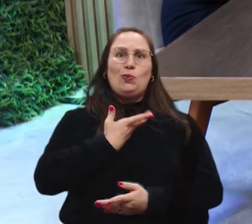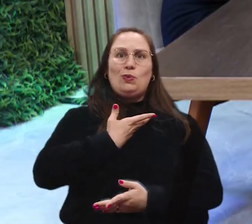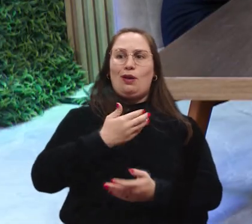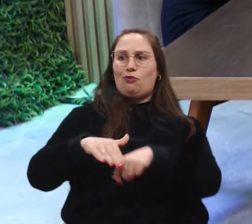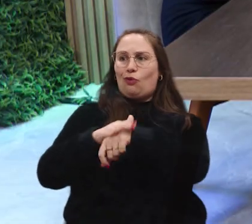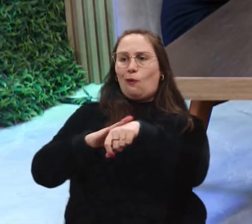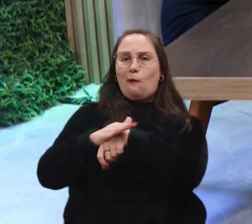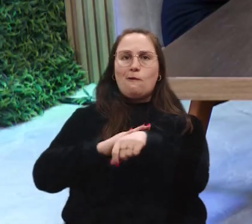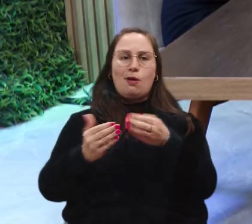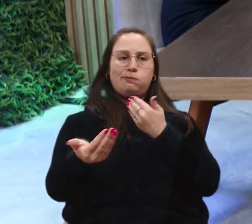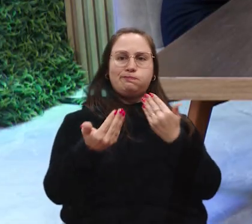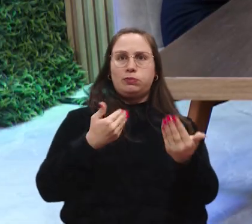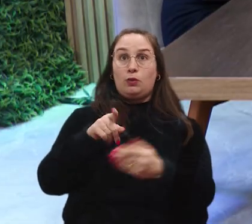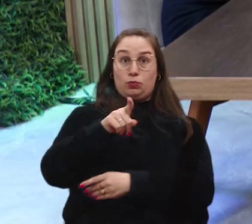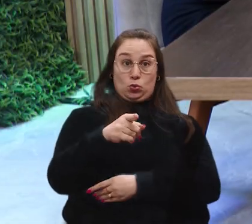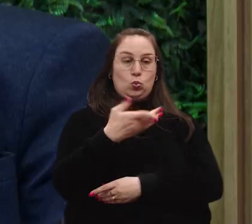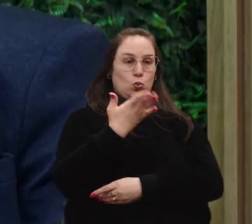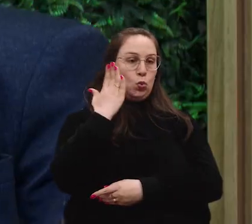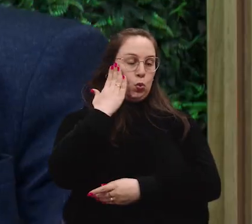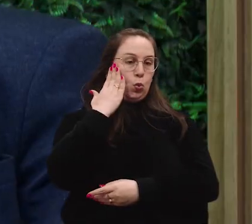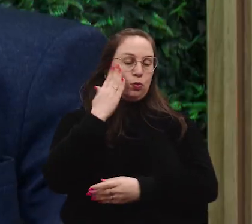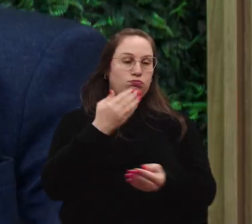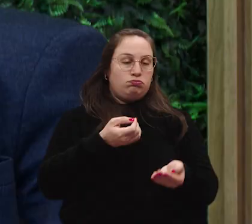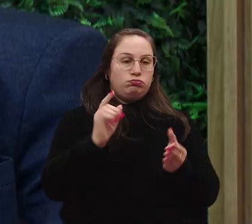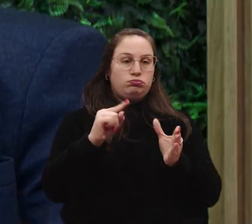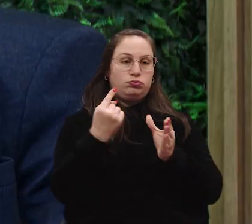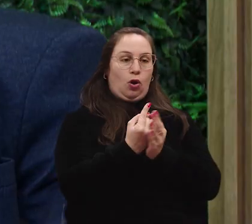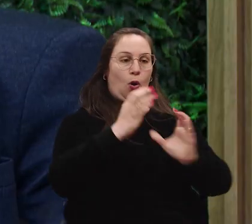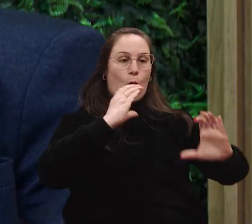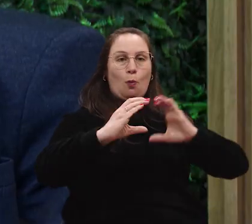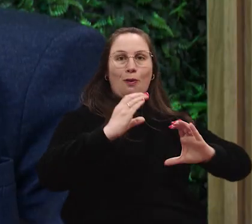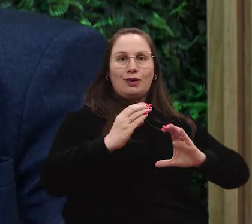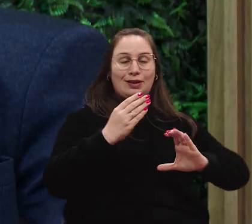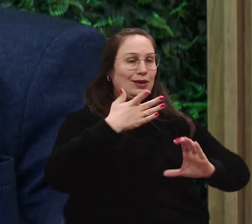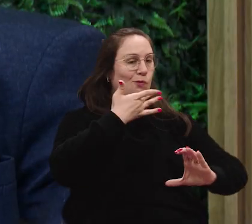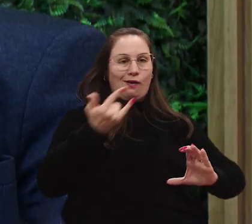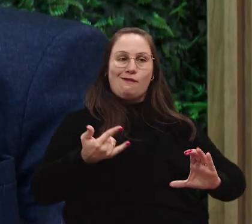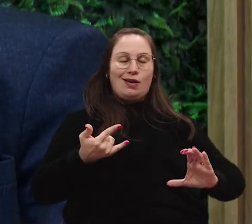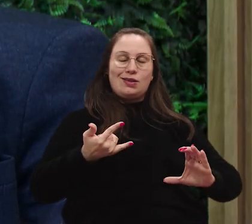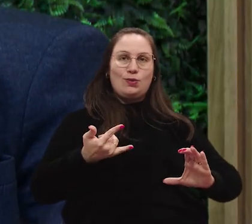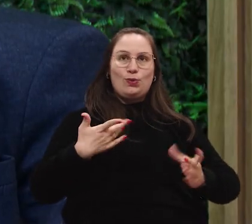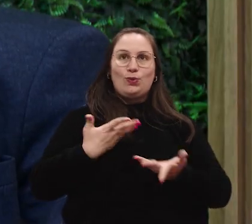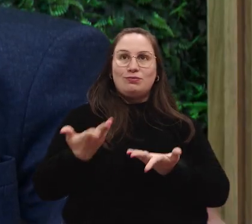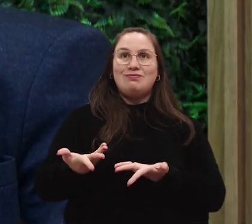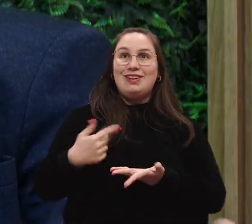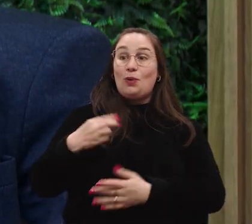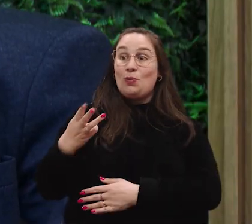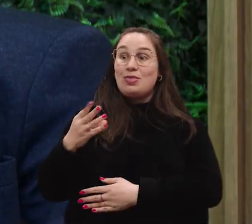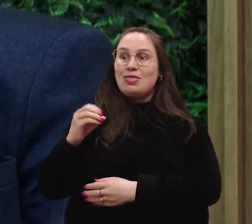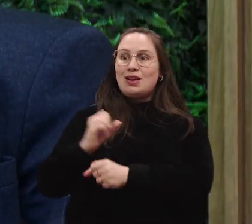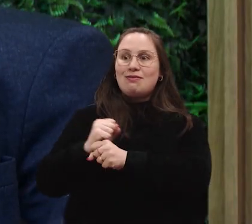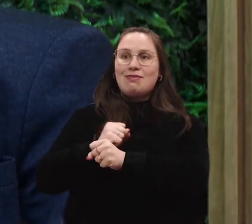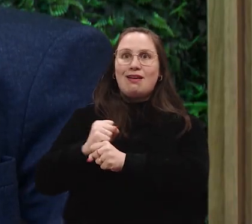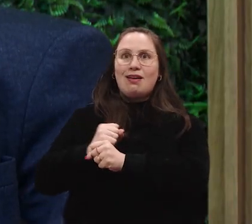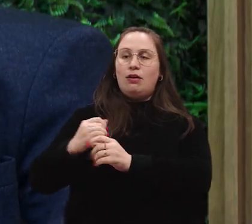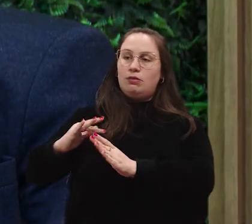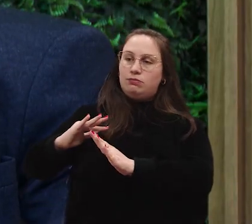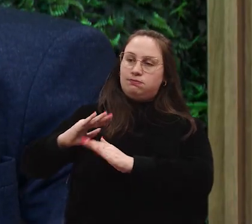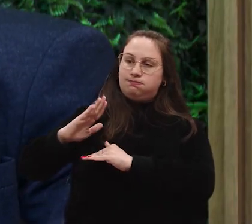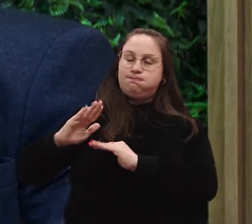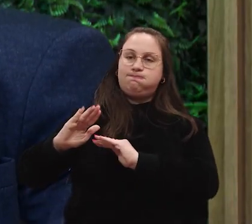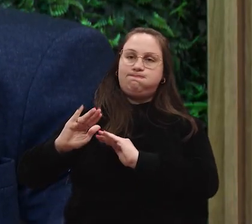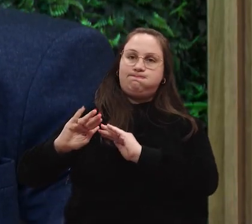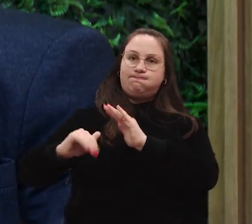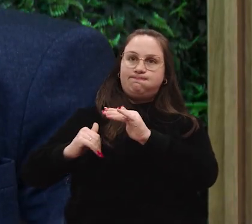conversar. Tu é do meio, tu é da comunicação, tu sabe que não é fácil. Então, nesses 30 anos, alguma coisa